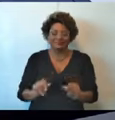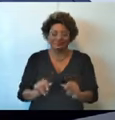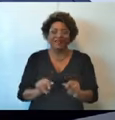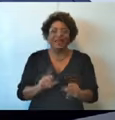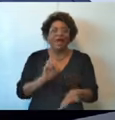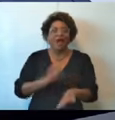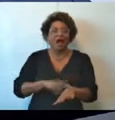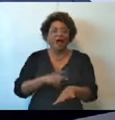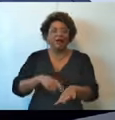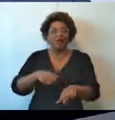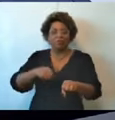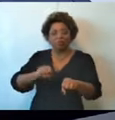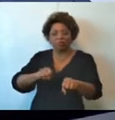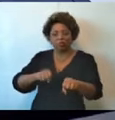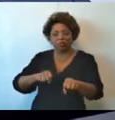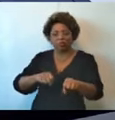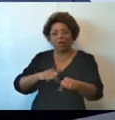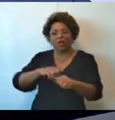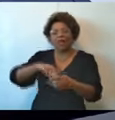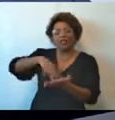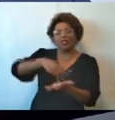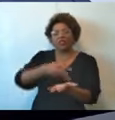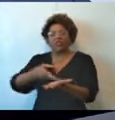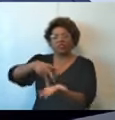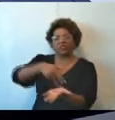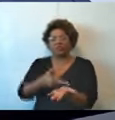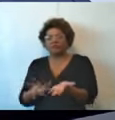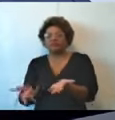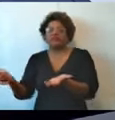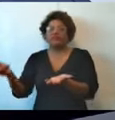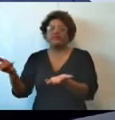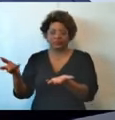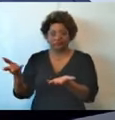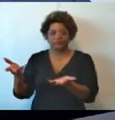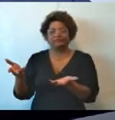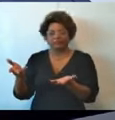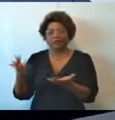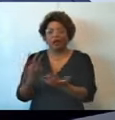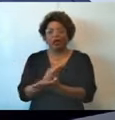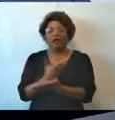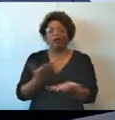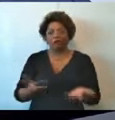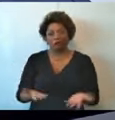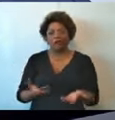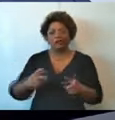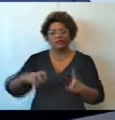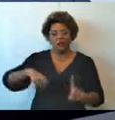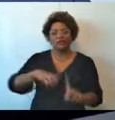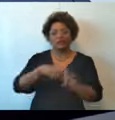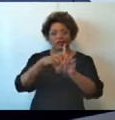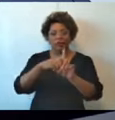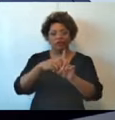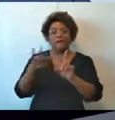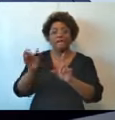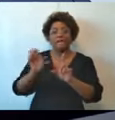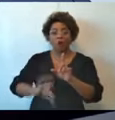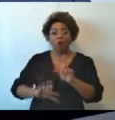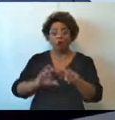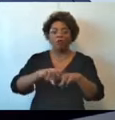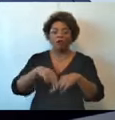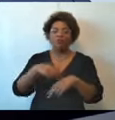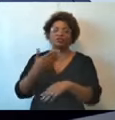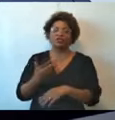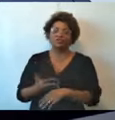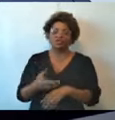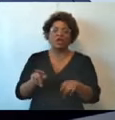tinta, a moto escorrega e corre o risco de acontecer algum acidente ali mais grave por conta disso. E também naquelas faixas elevadas,